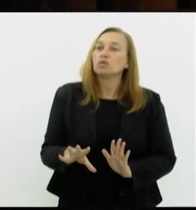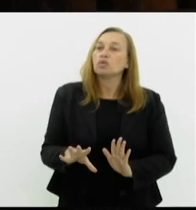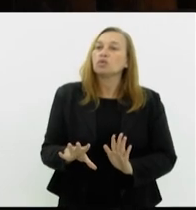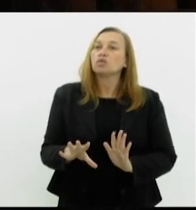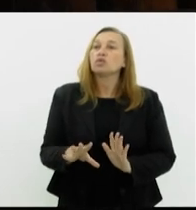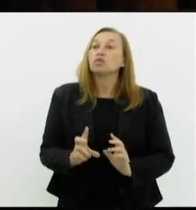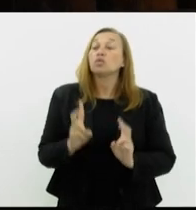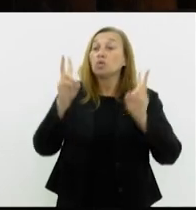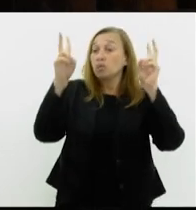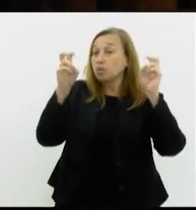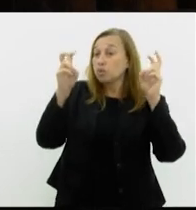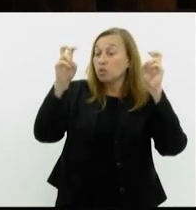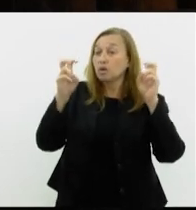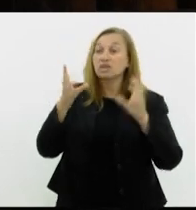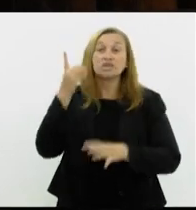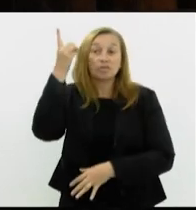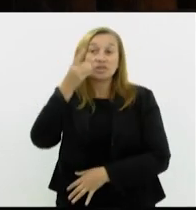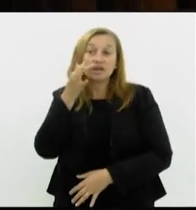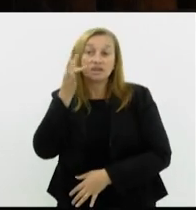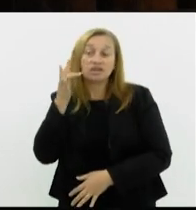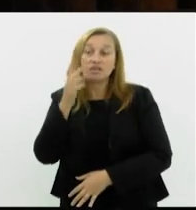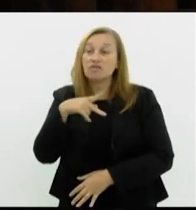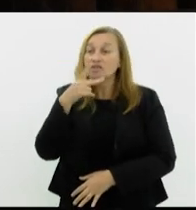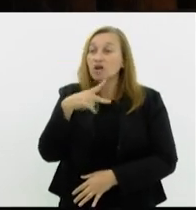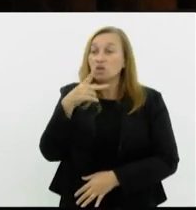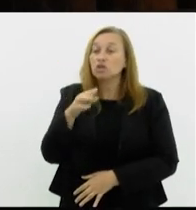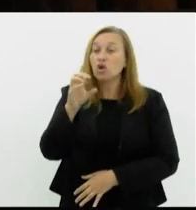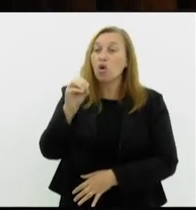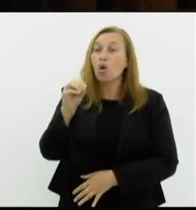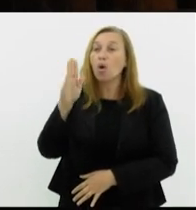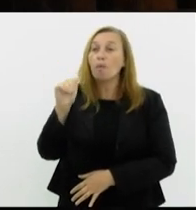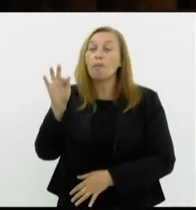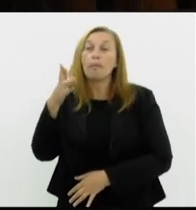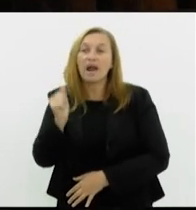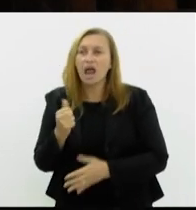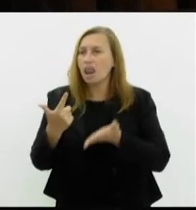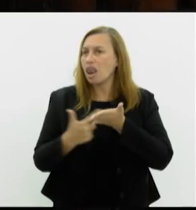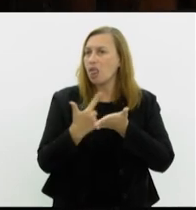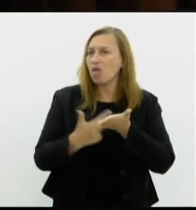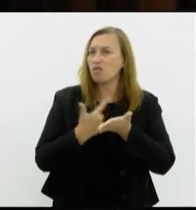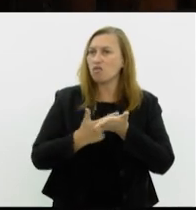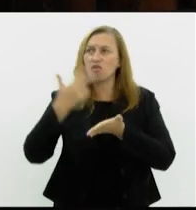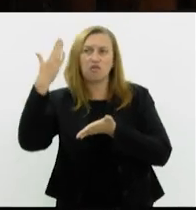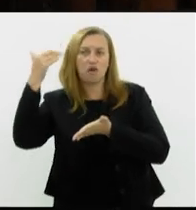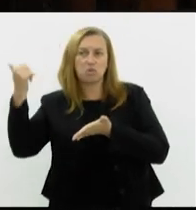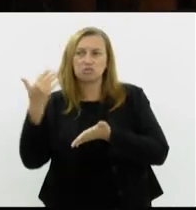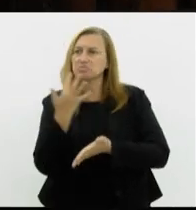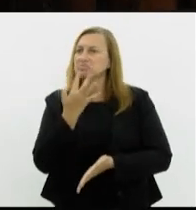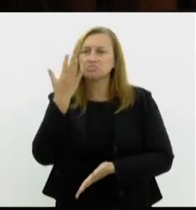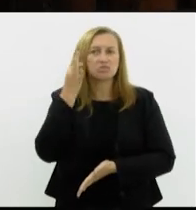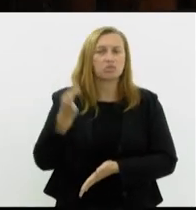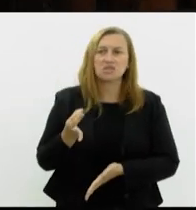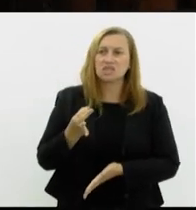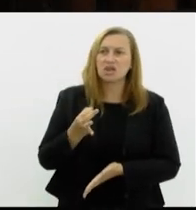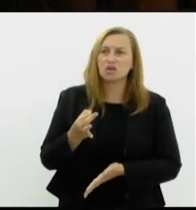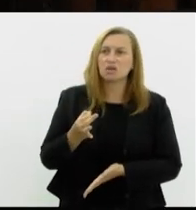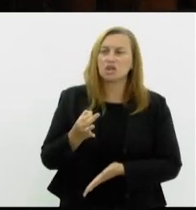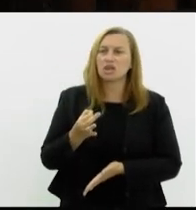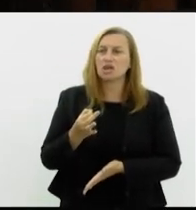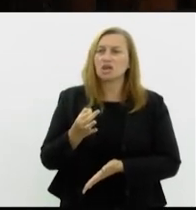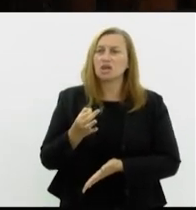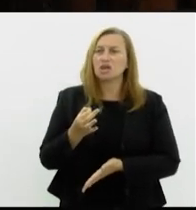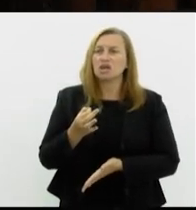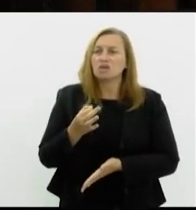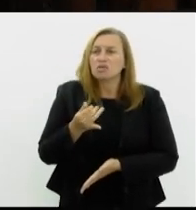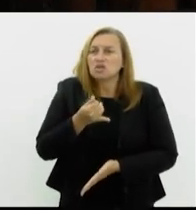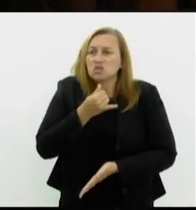Flávio Serafini chamou de obra. E eu não sei exatamente o que me causou mais náuseas. Se foi o